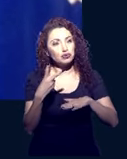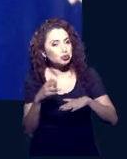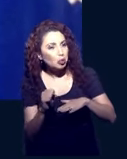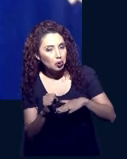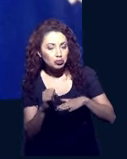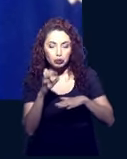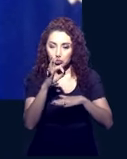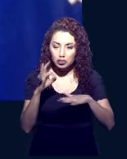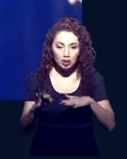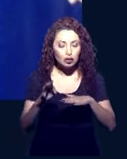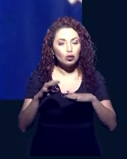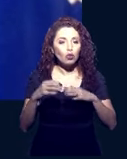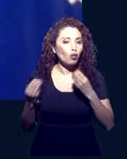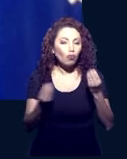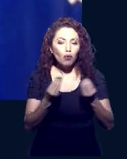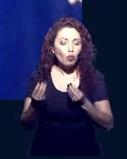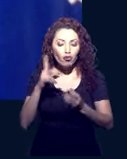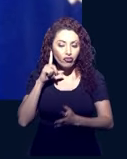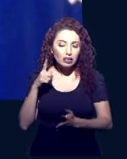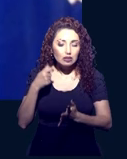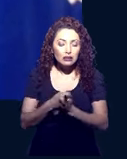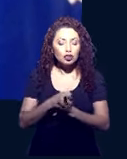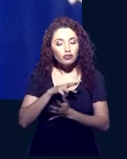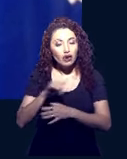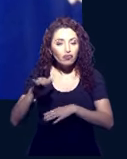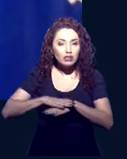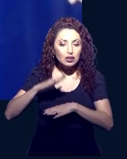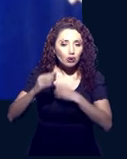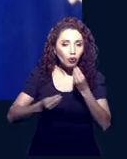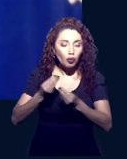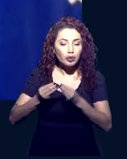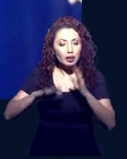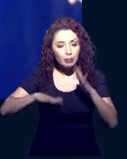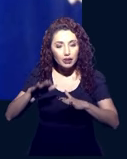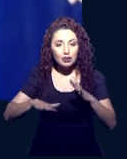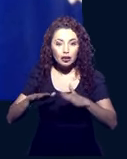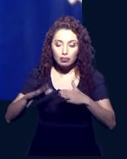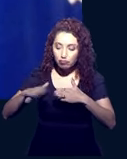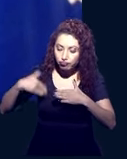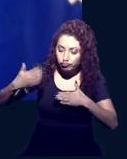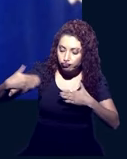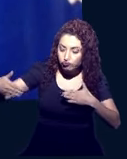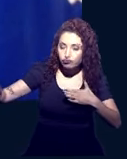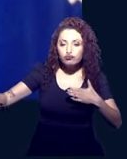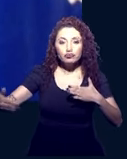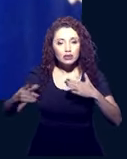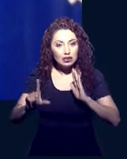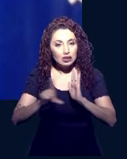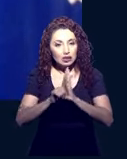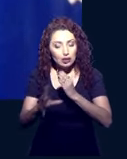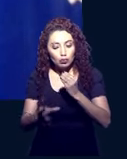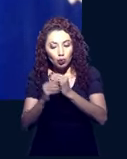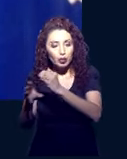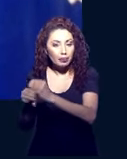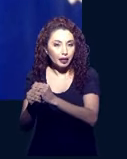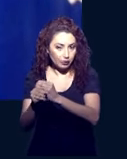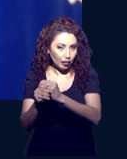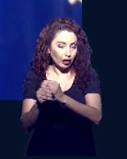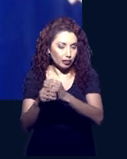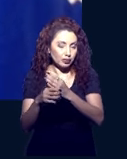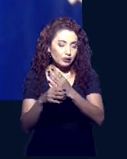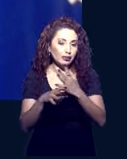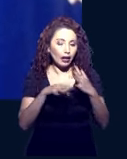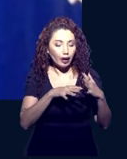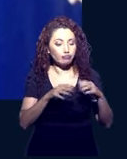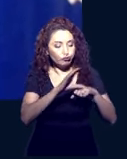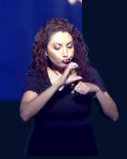definição que será feita na sequência através dos desdobramentos próprios das leis complementares que a emenda constitucional exige mas eu